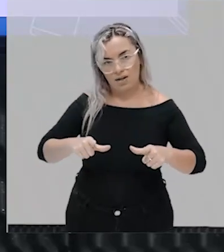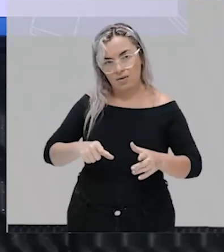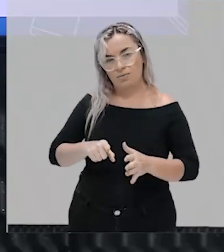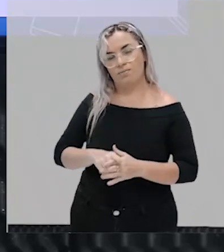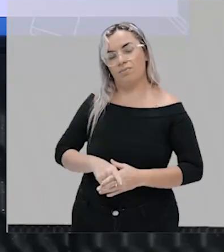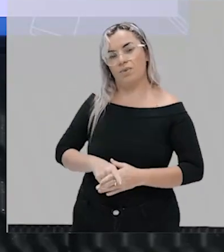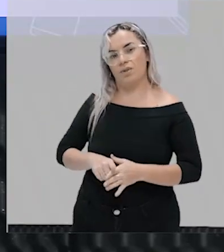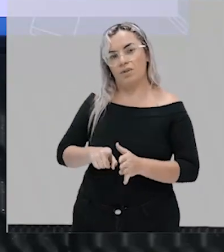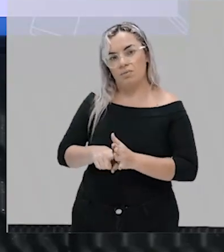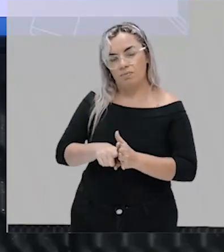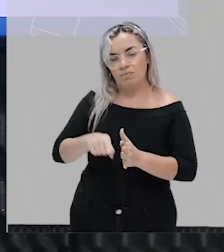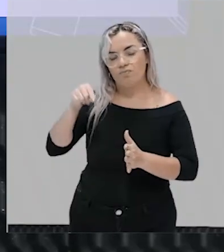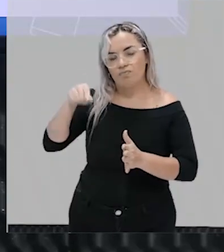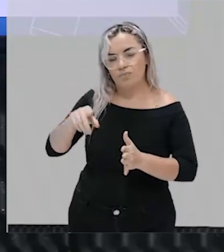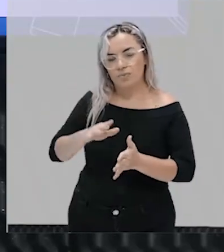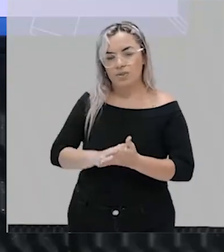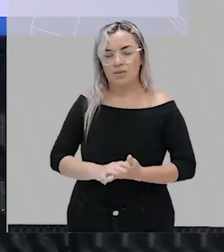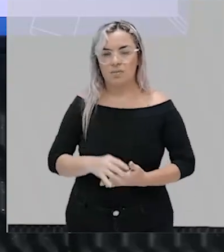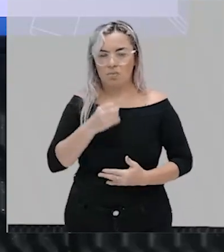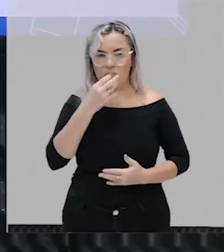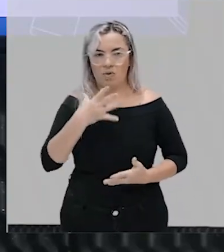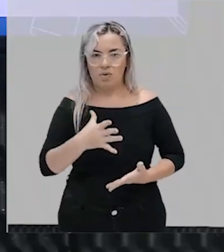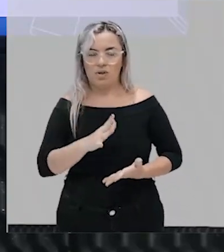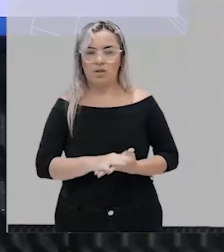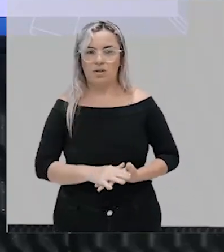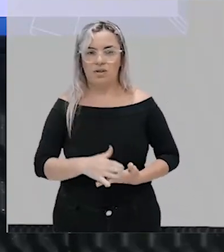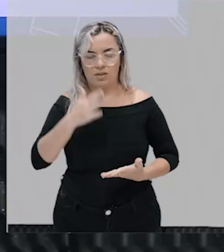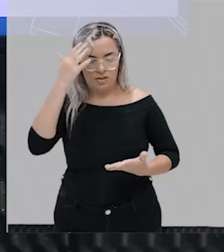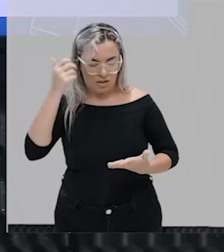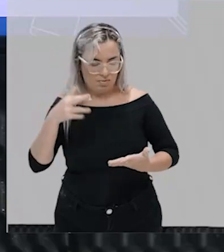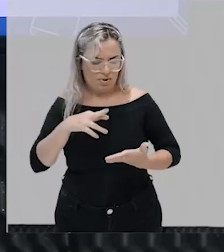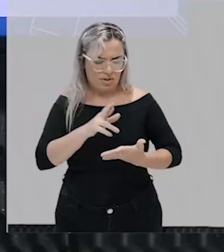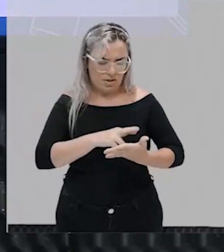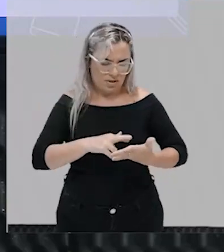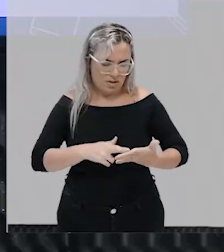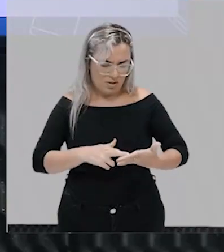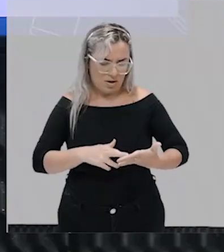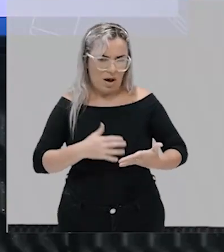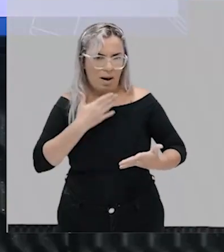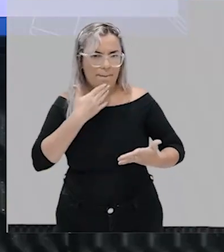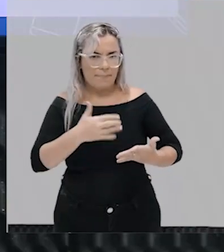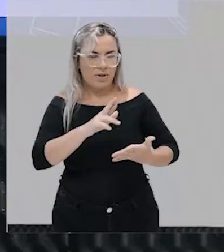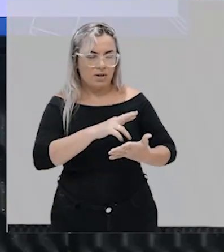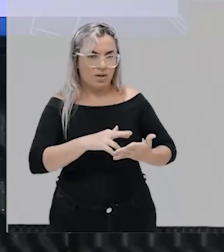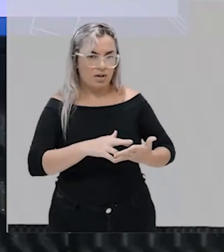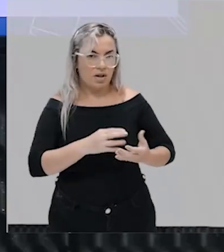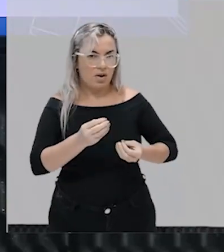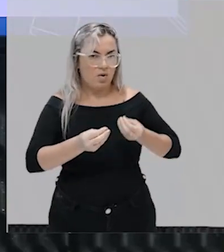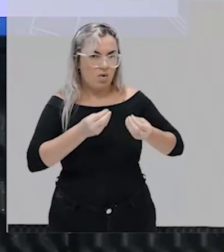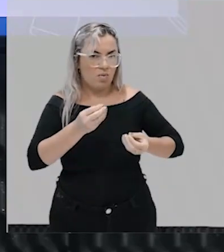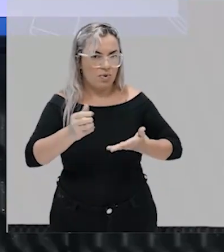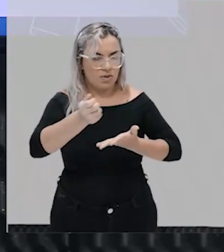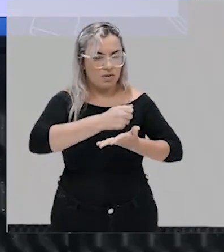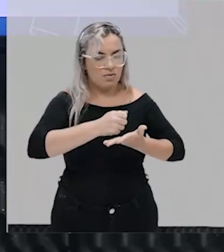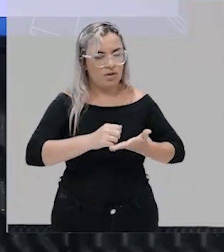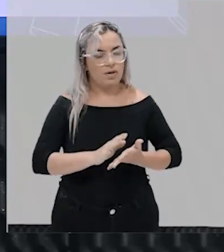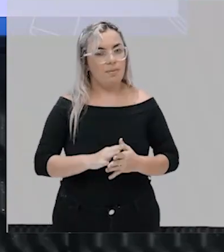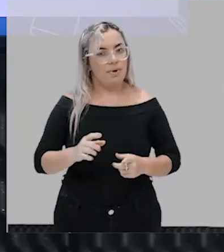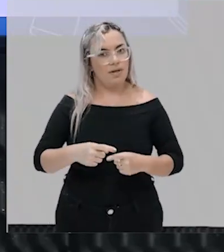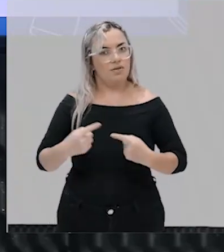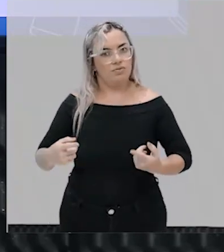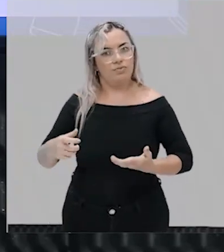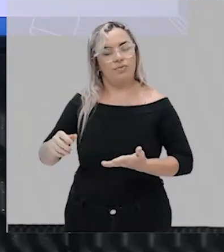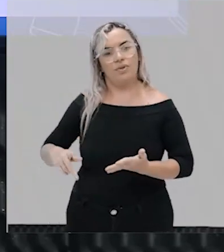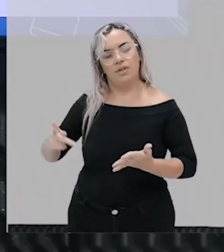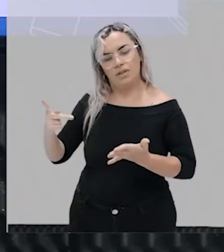mesmo para uma entrevista de emprego, às vezes a pessoa diz, faz uma redaçãozinha aí, quero ver como é que você escreve. E aí, se você escrever errado, né, cometer